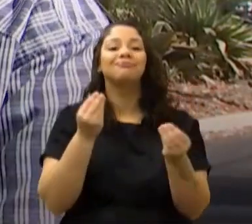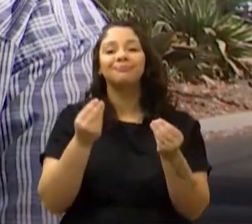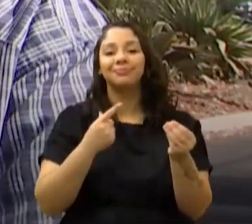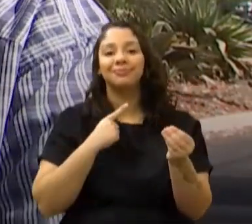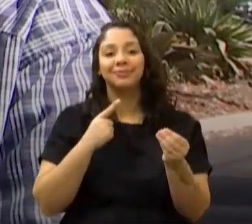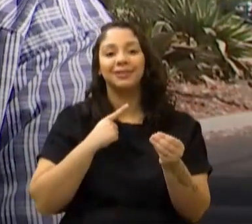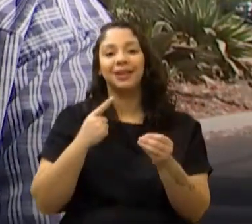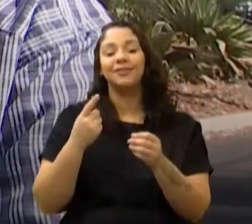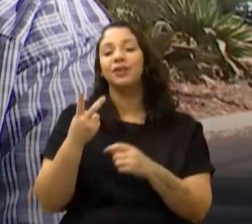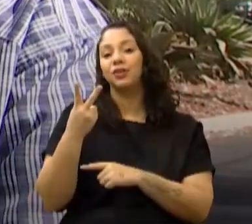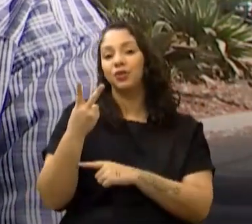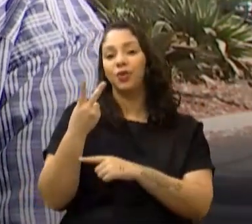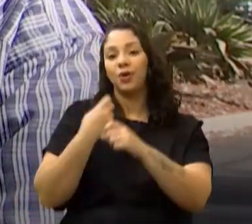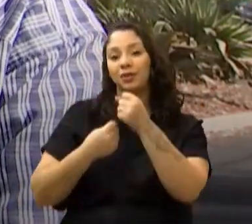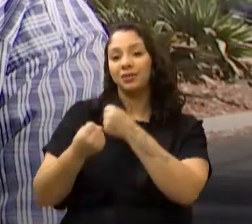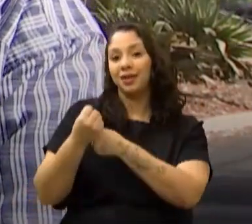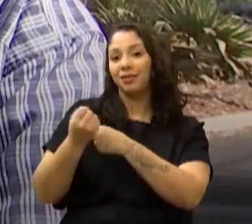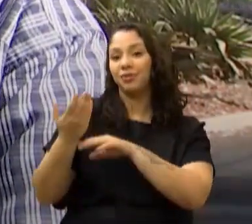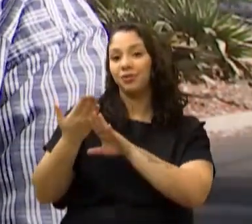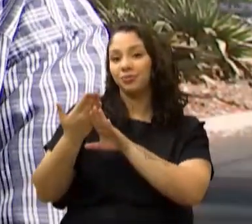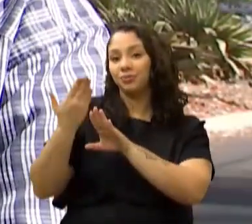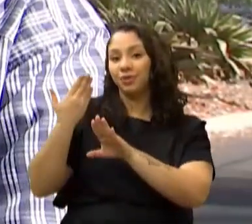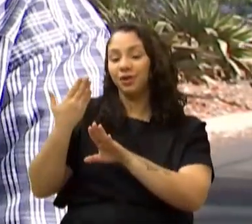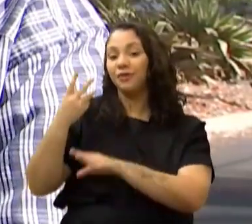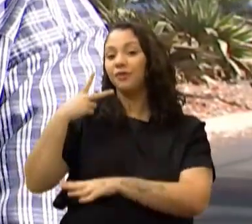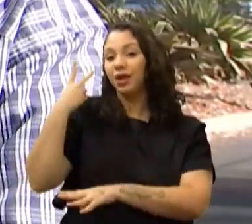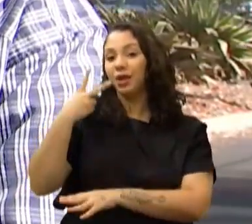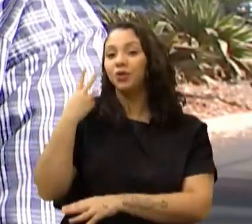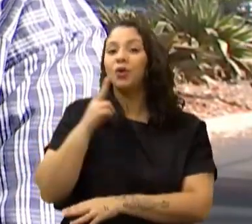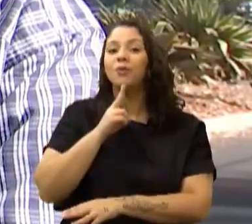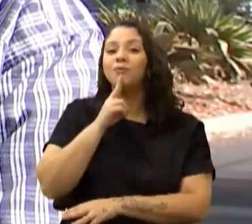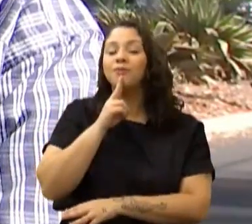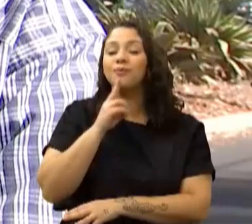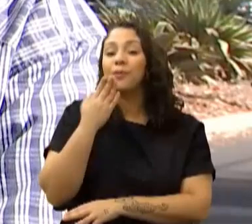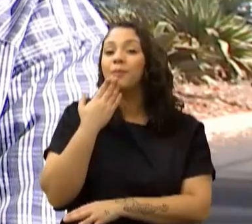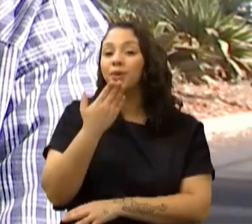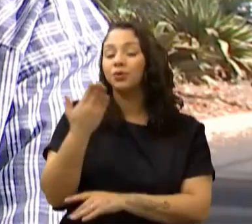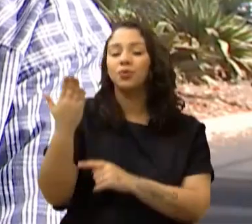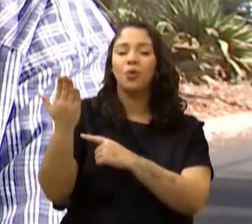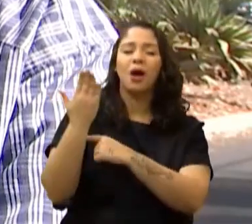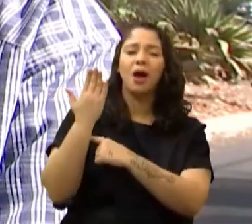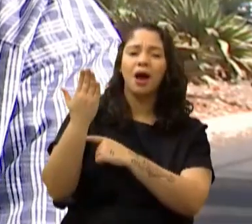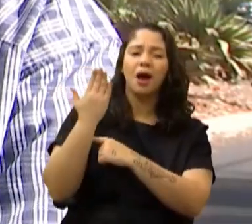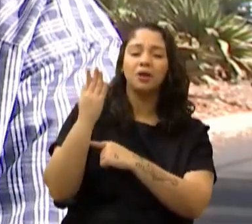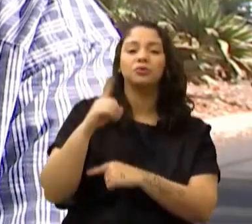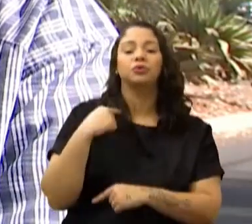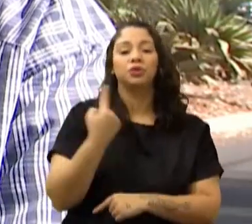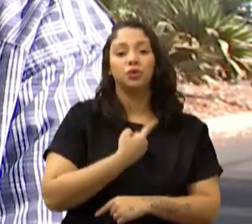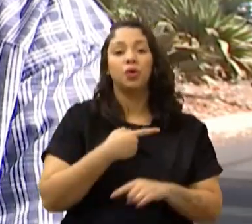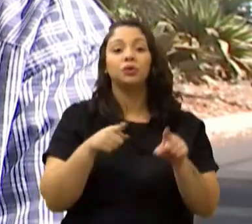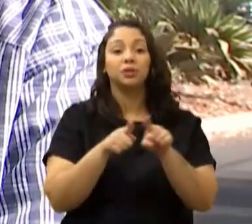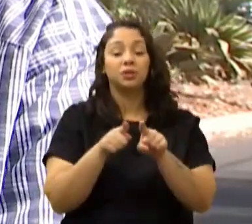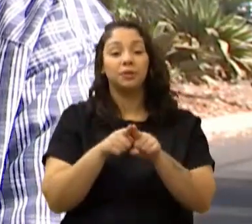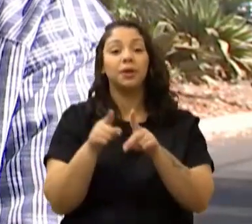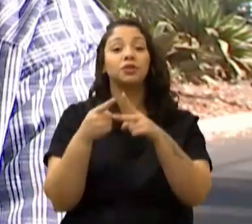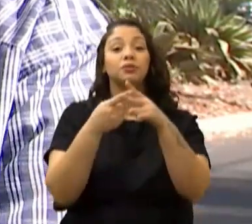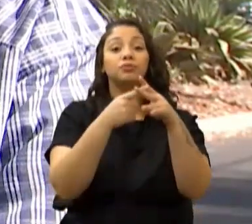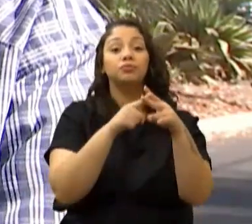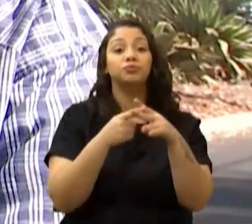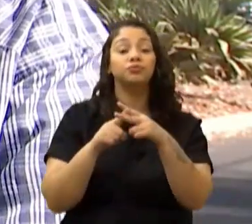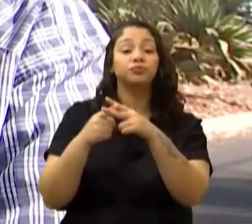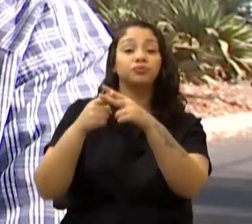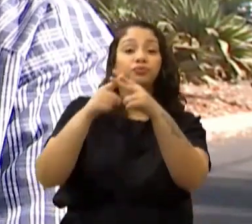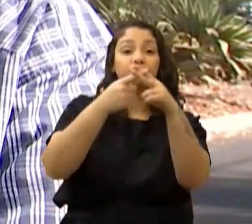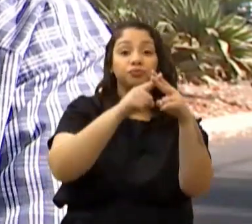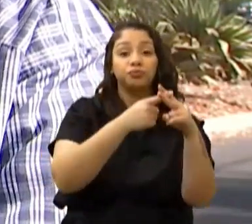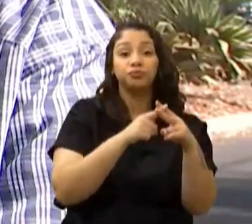à intervenção nos dois últimos anos do vereador Nelson Ors que tem ajudado muito a gente inclusive